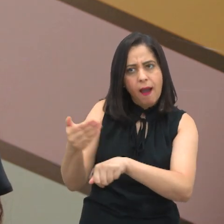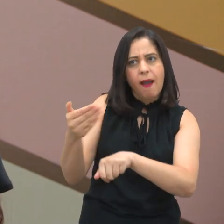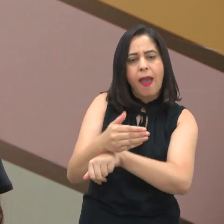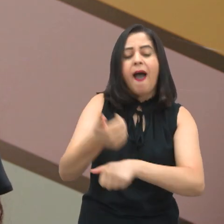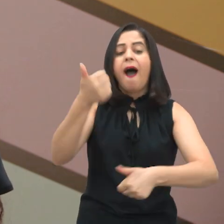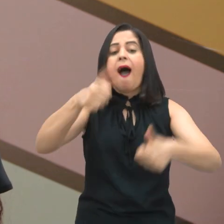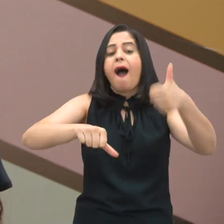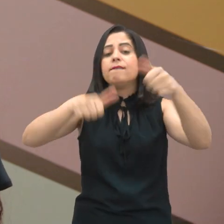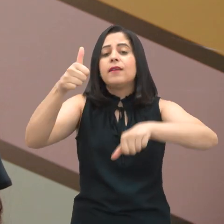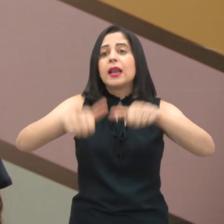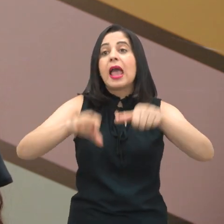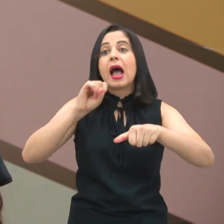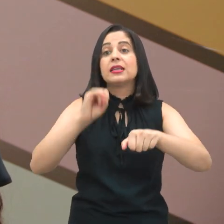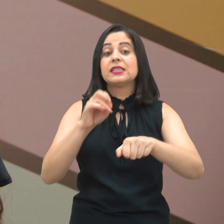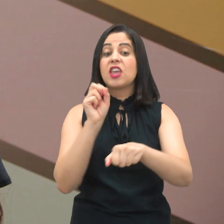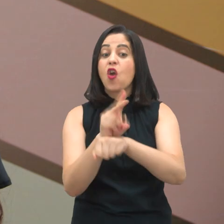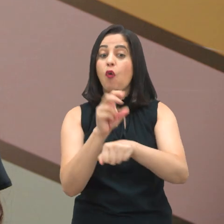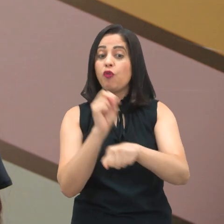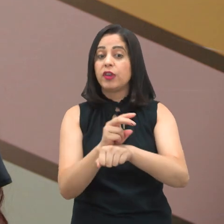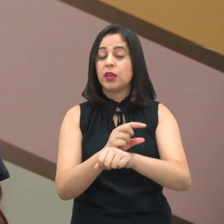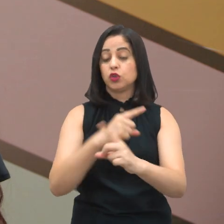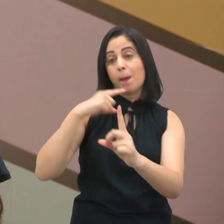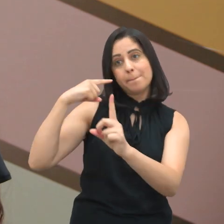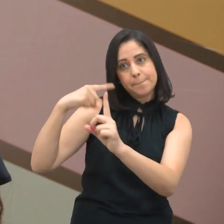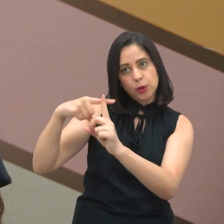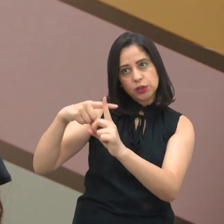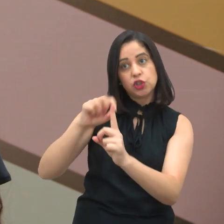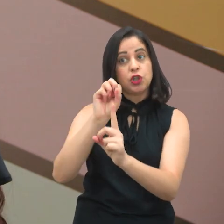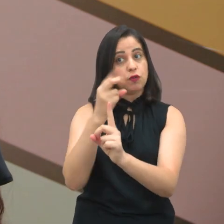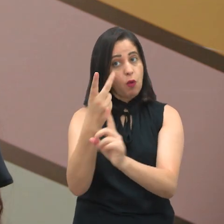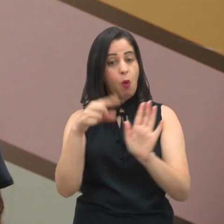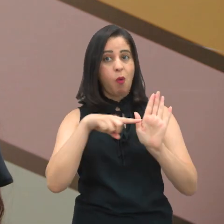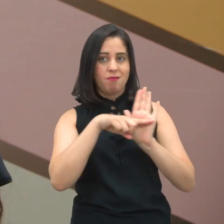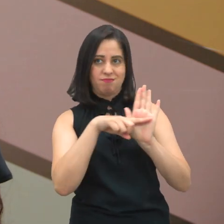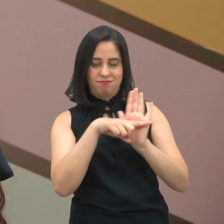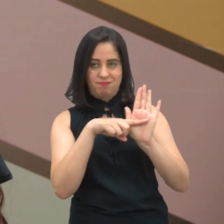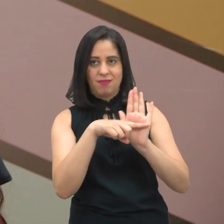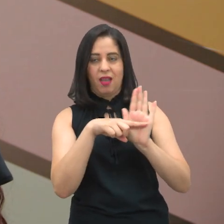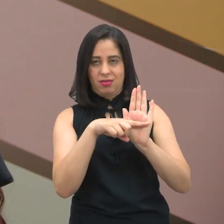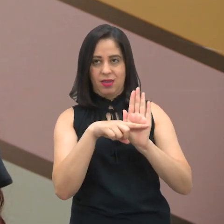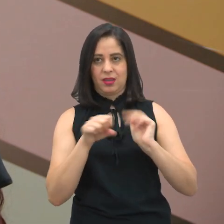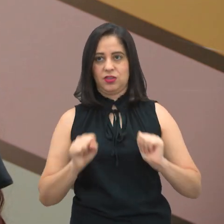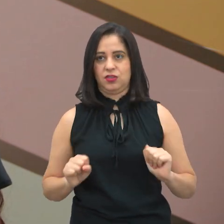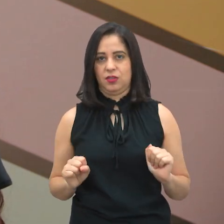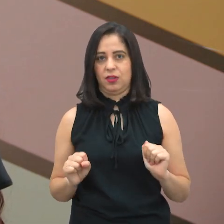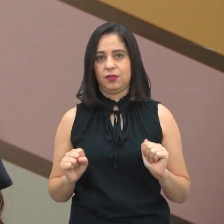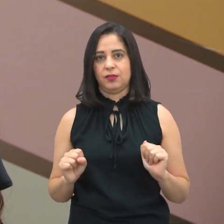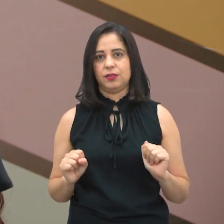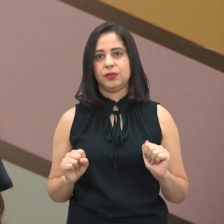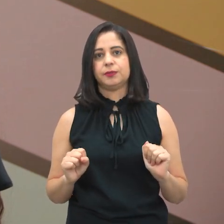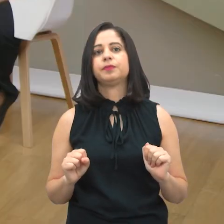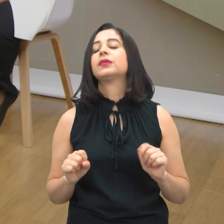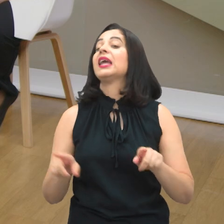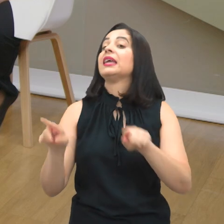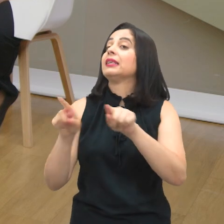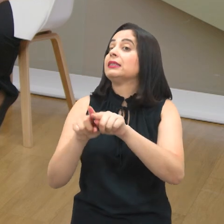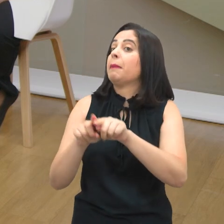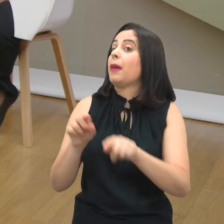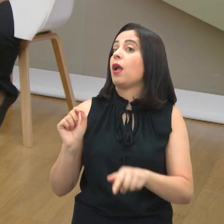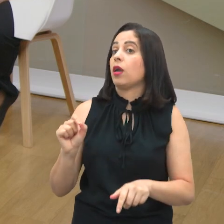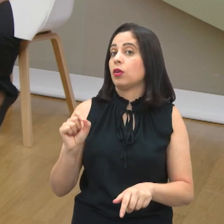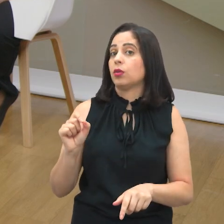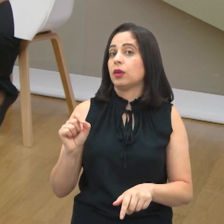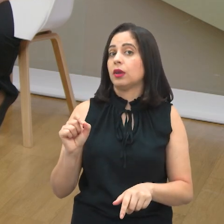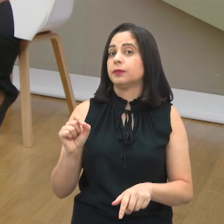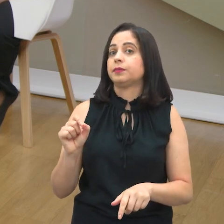fazer periodicamente esses exames para que a gente possa ter segurança de que, de fato, ele está com a carga viral zerada. Né? E lembrar